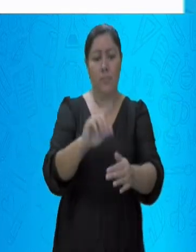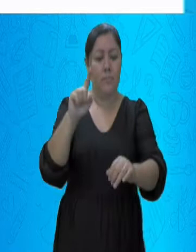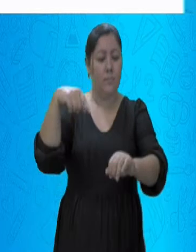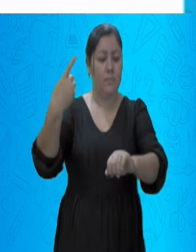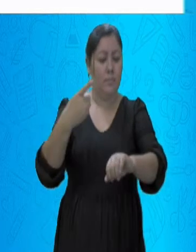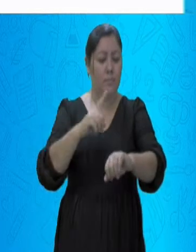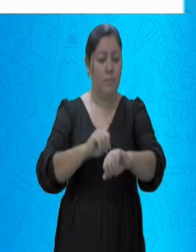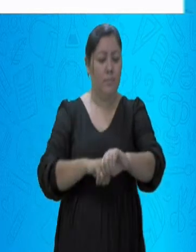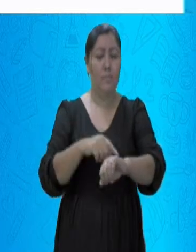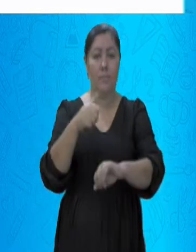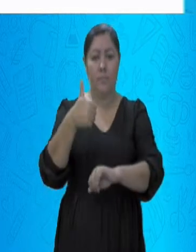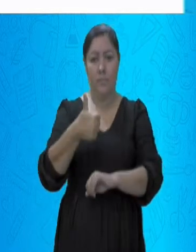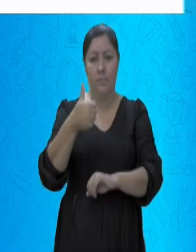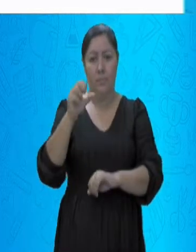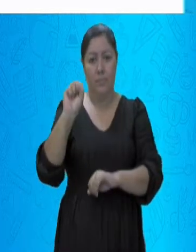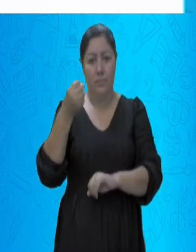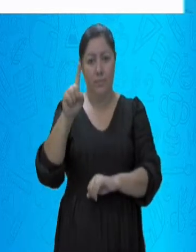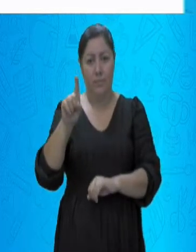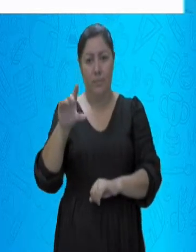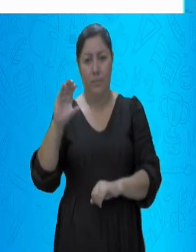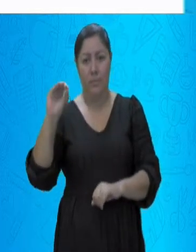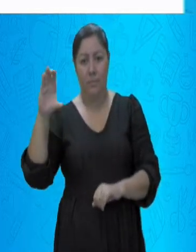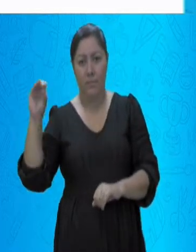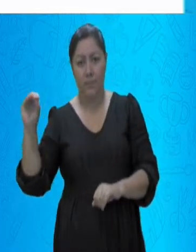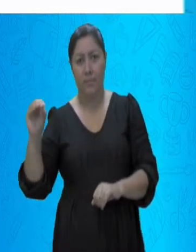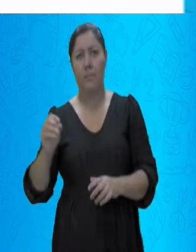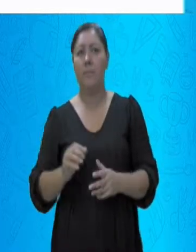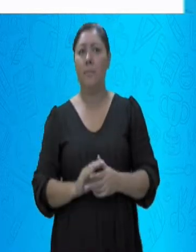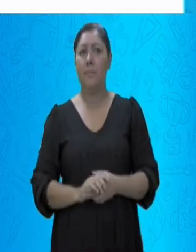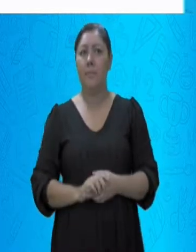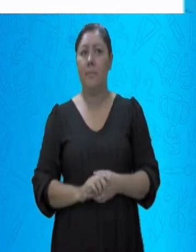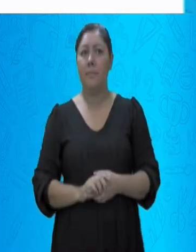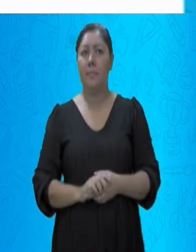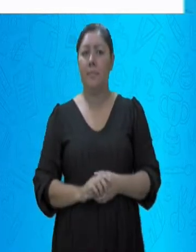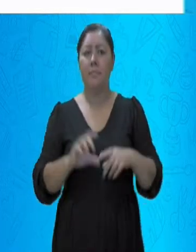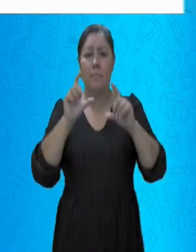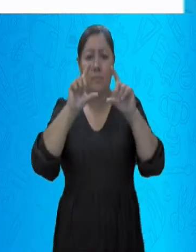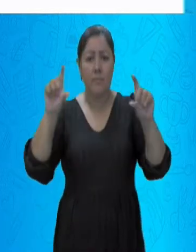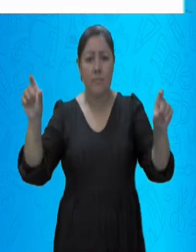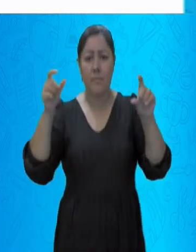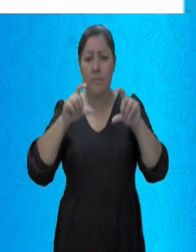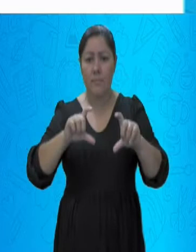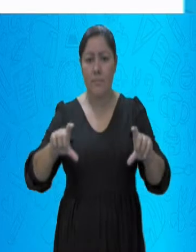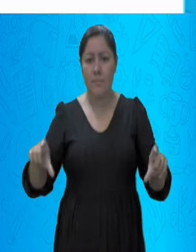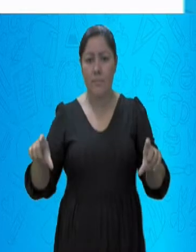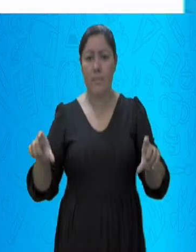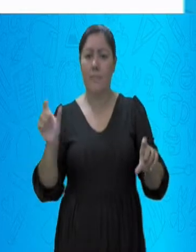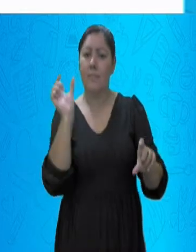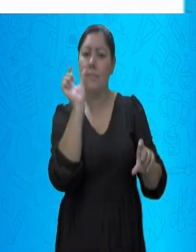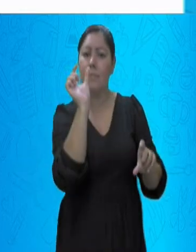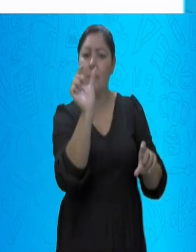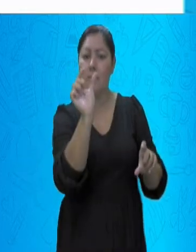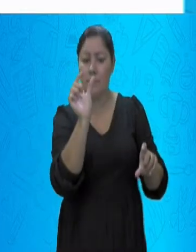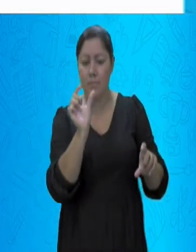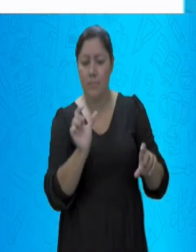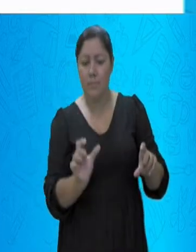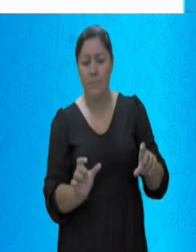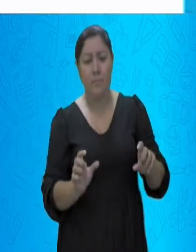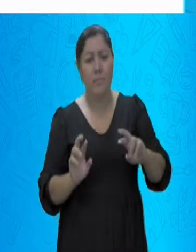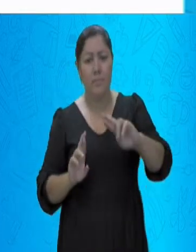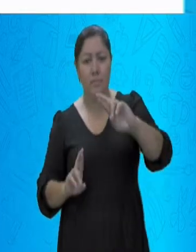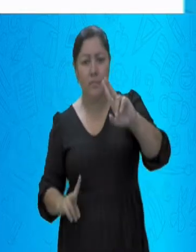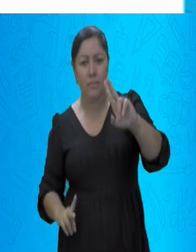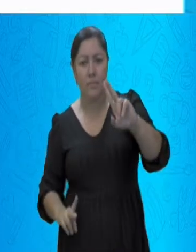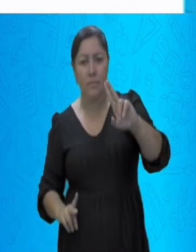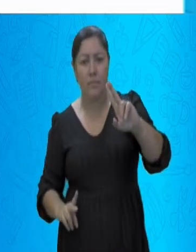chegou somente depois das 18. Dentro dessas duas frases, a minha explicação é que ele